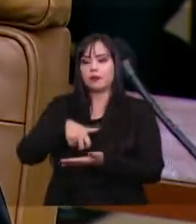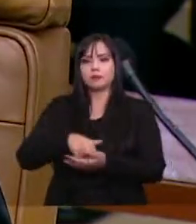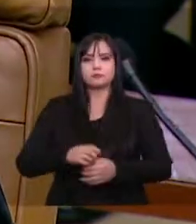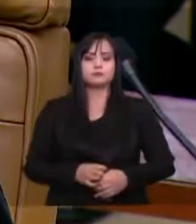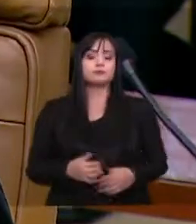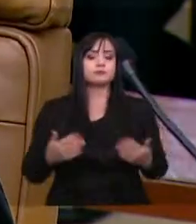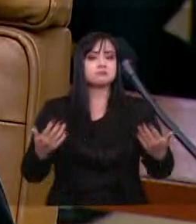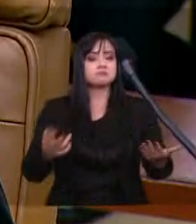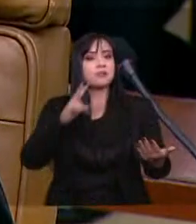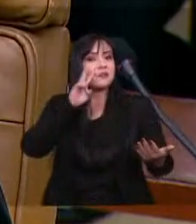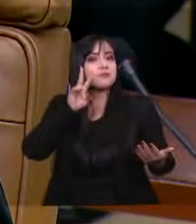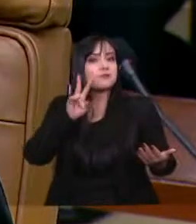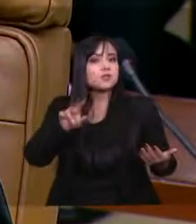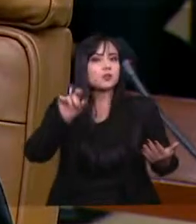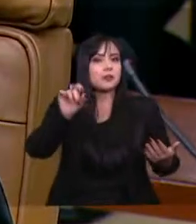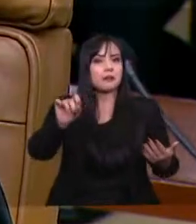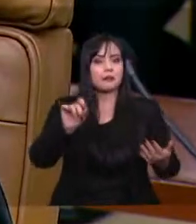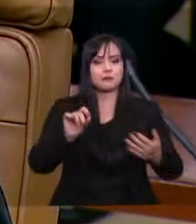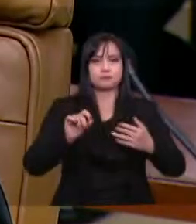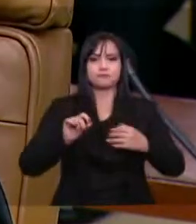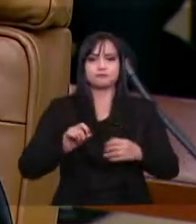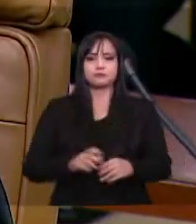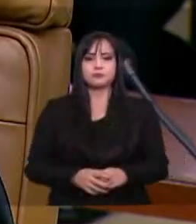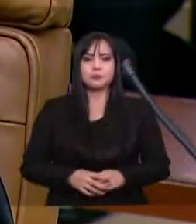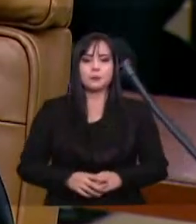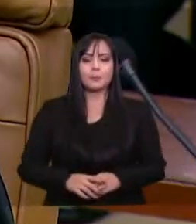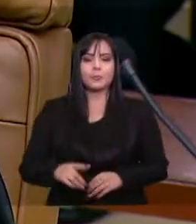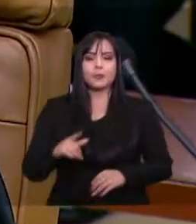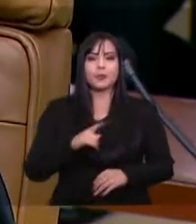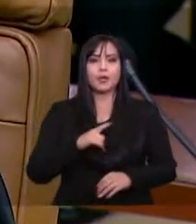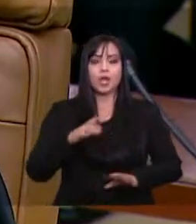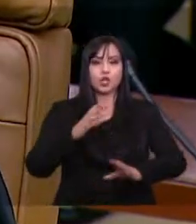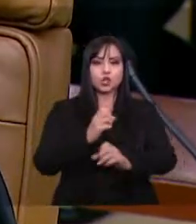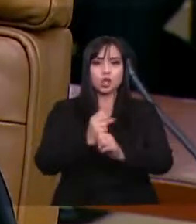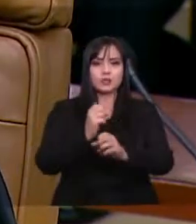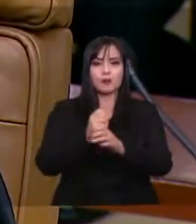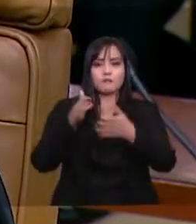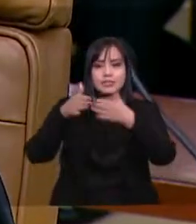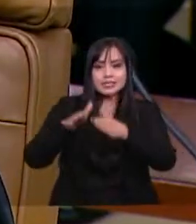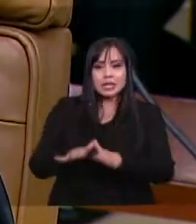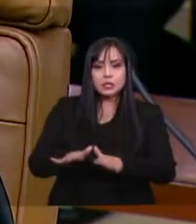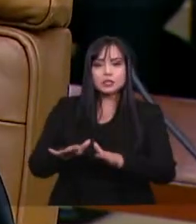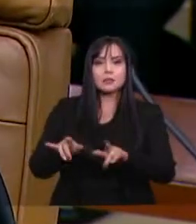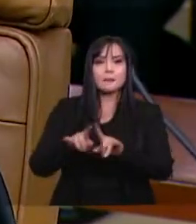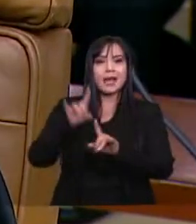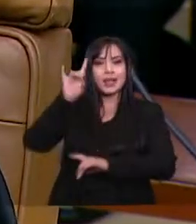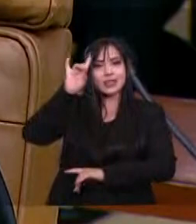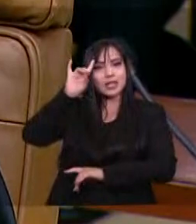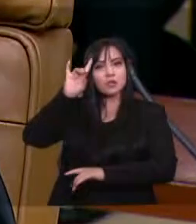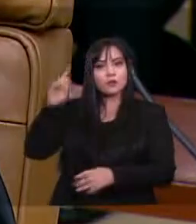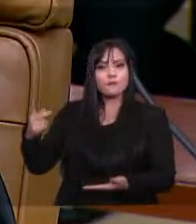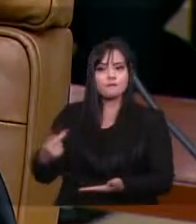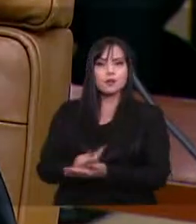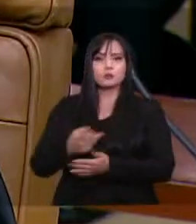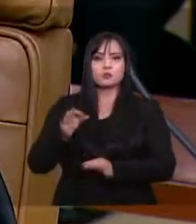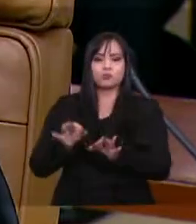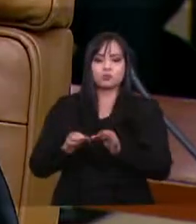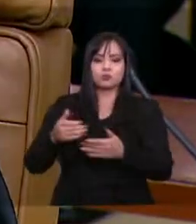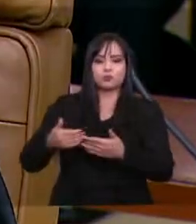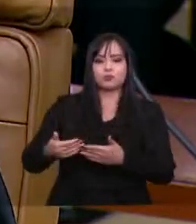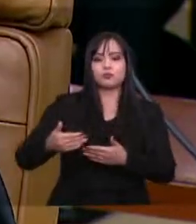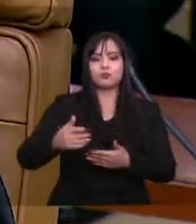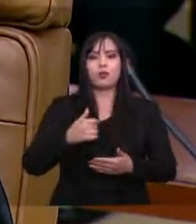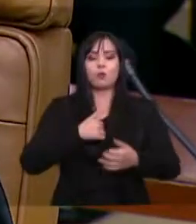tendo em vista nada obstante que a reprimenda Total fixada e a data dos fatos em julgamento